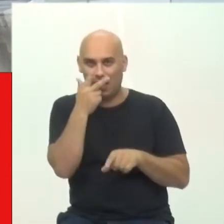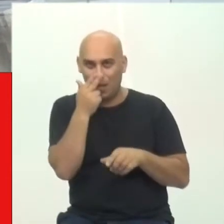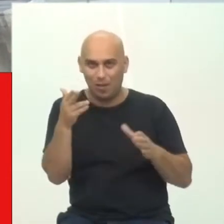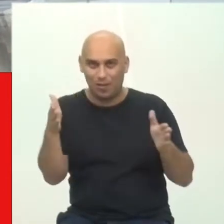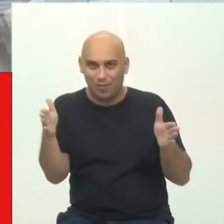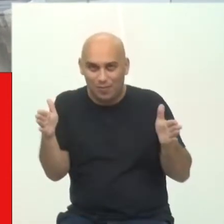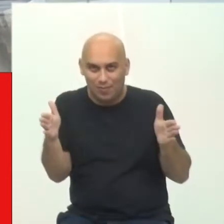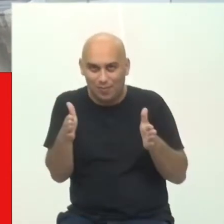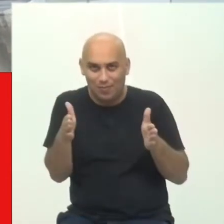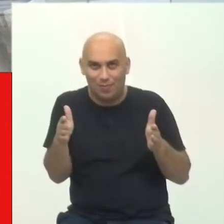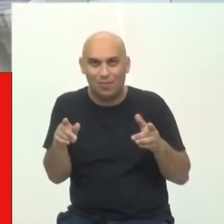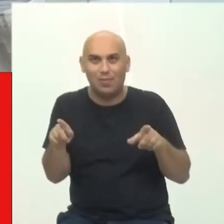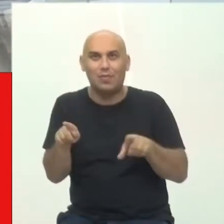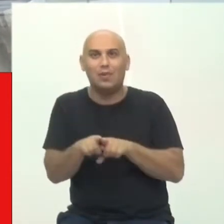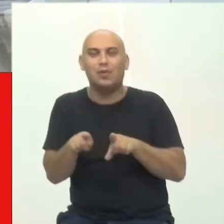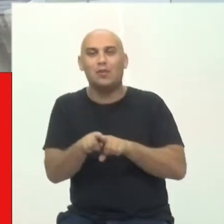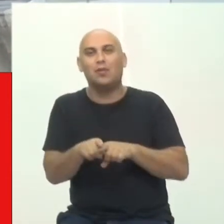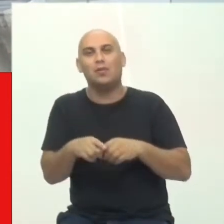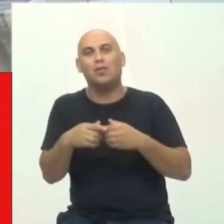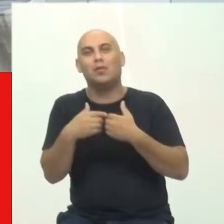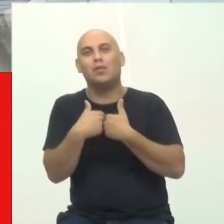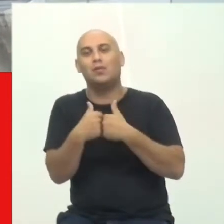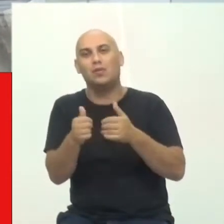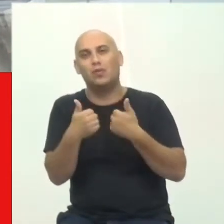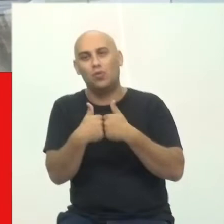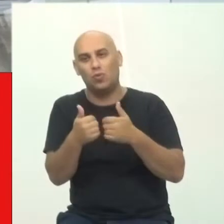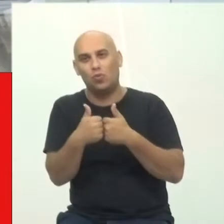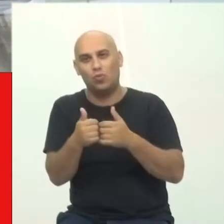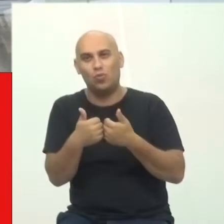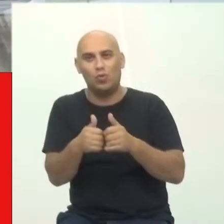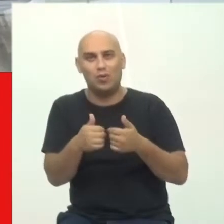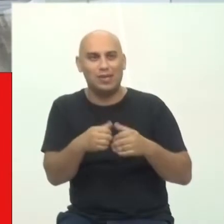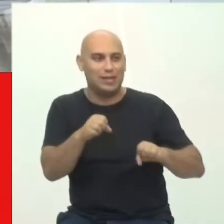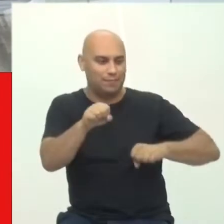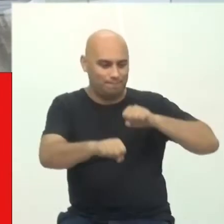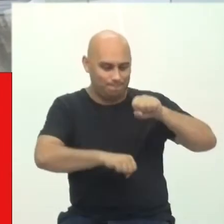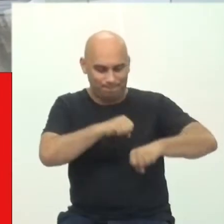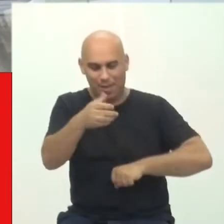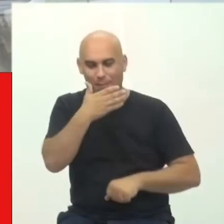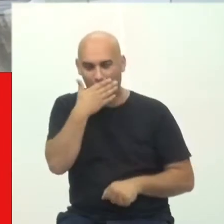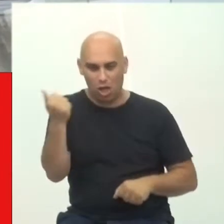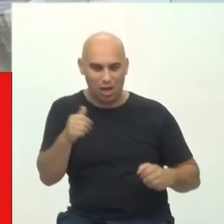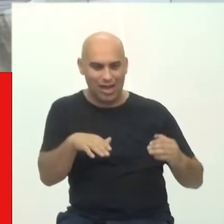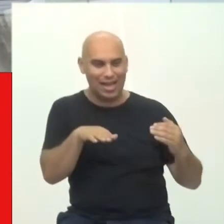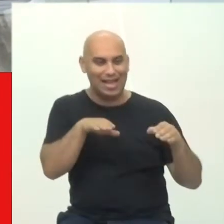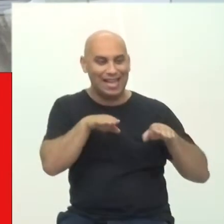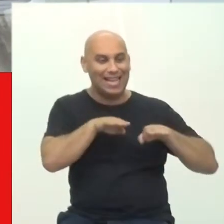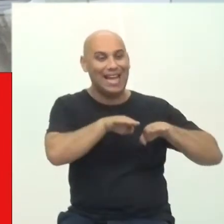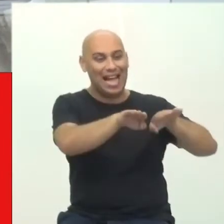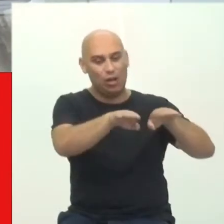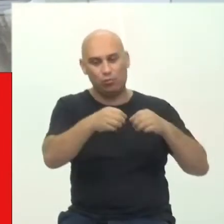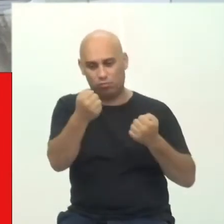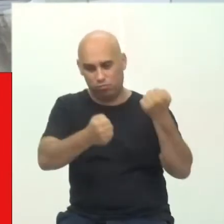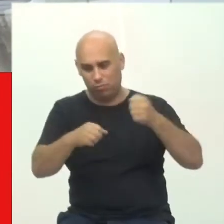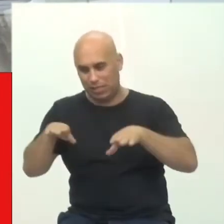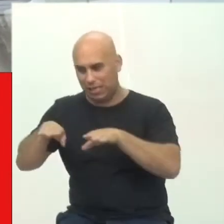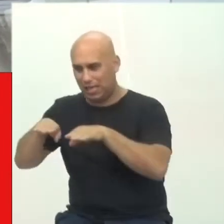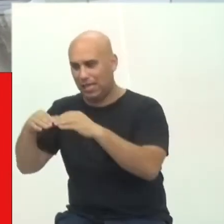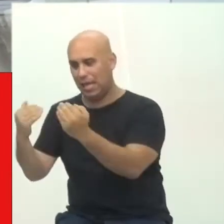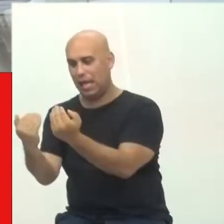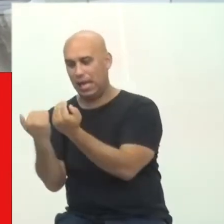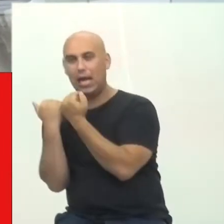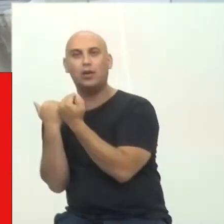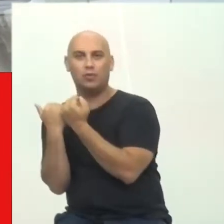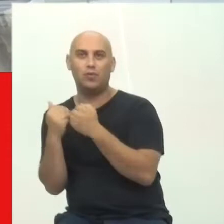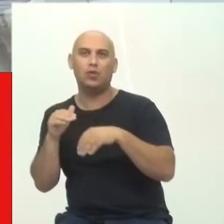automóveis e possibilita o uso da bicicleta. Eu conversei com muitos grupos